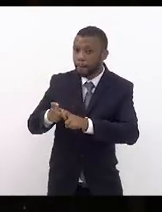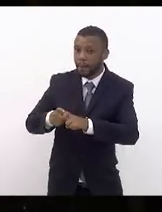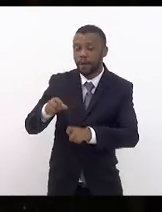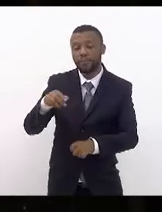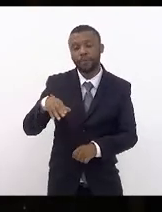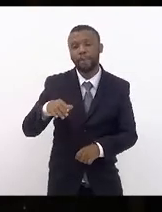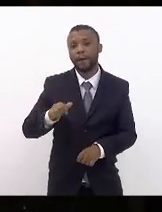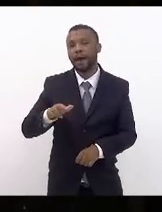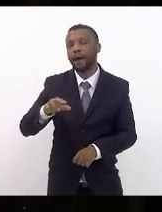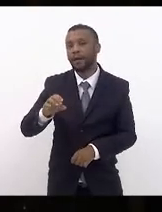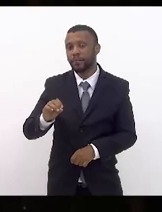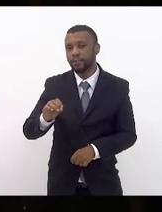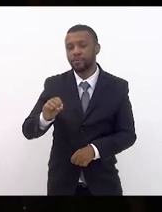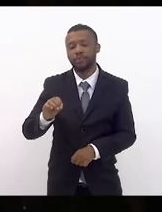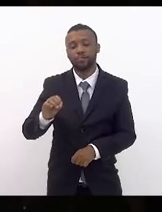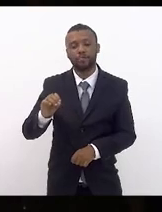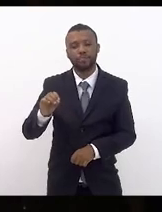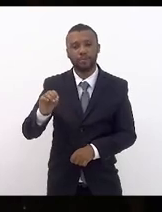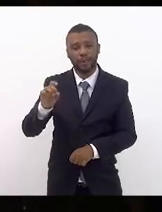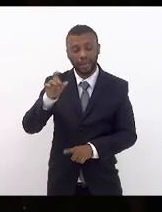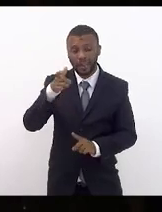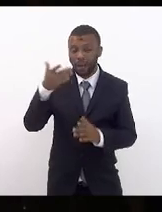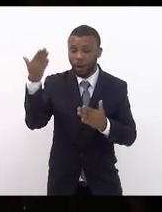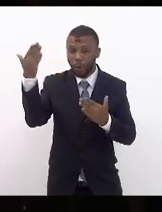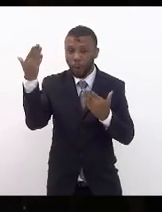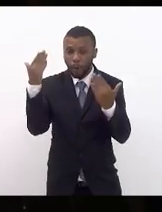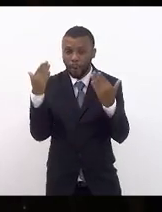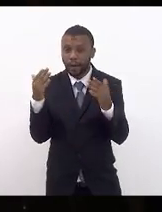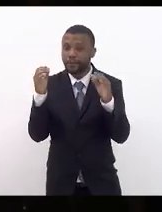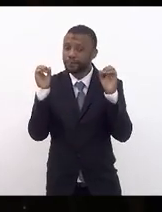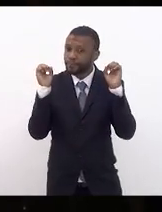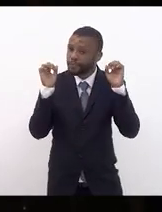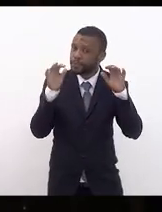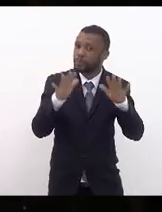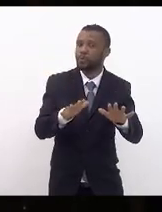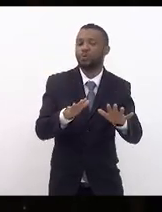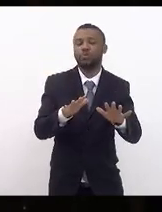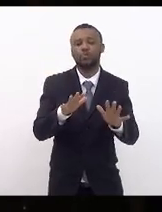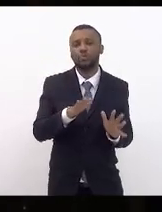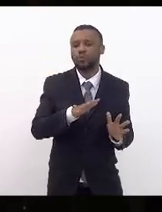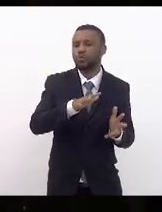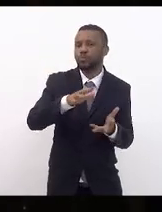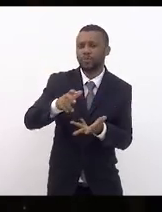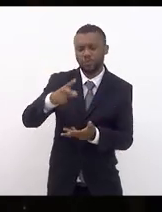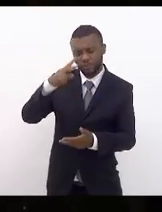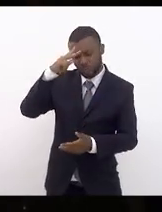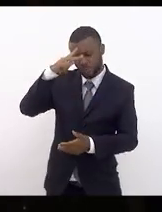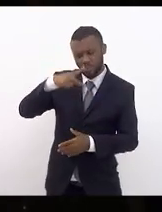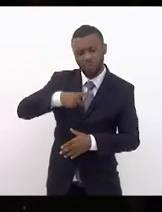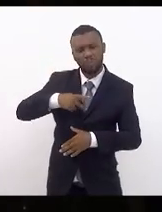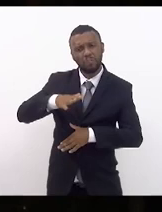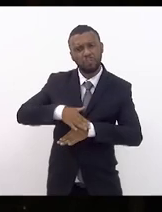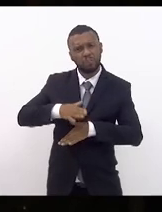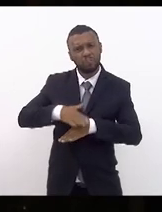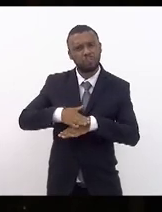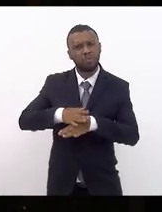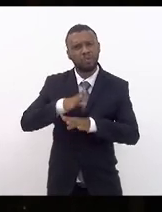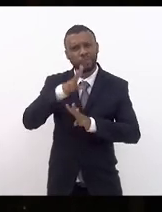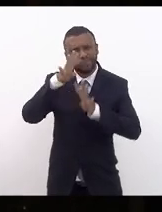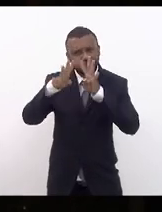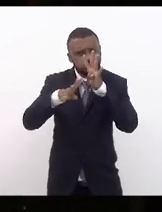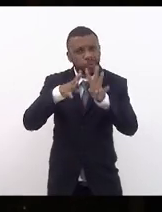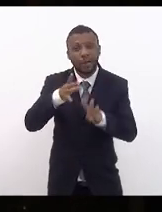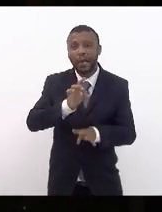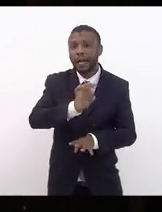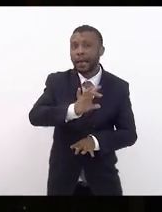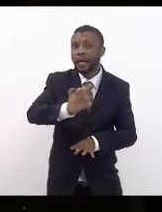luz no mundo em trevas, no mundo de egoísmo, no mundo de egocentrismo, no mundo em que cada um